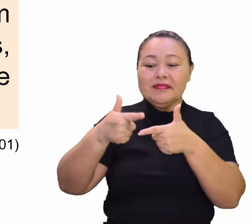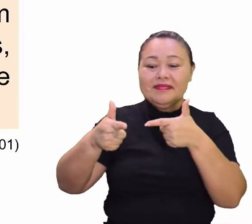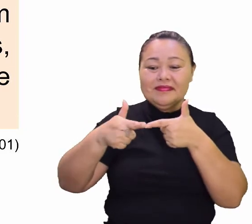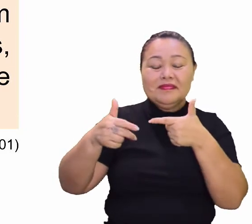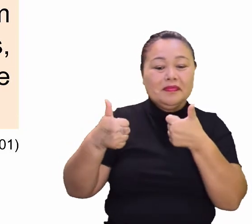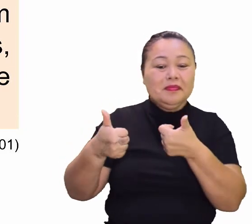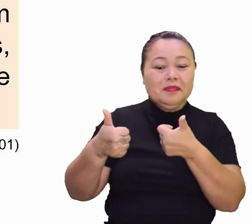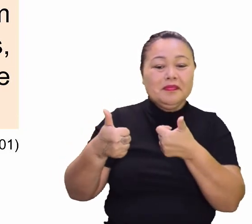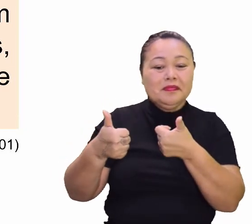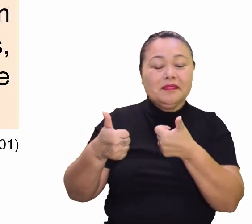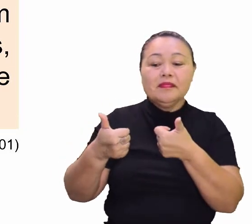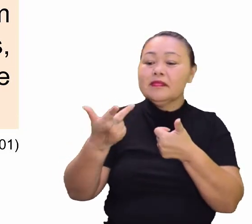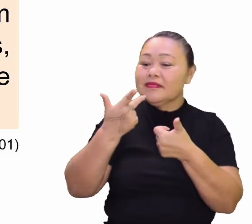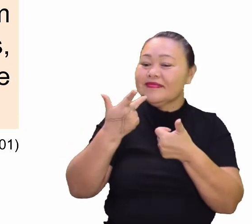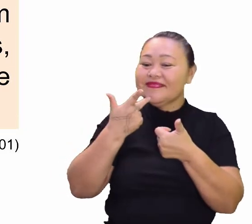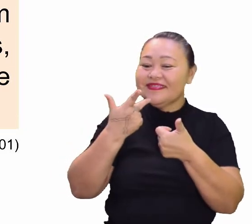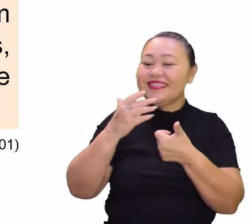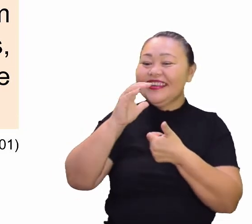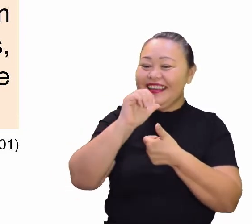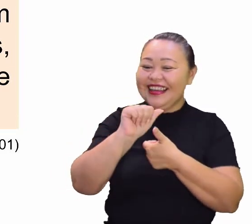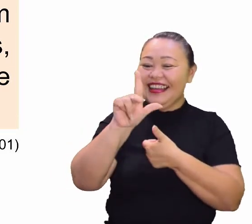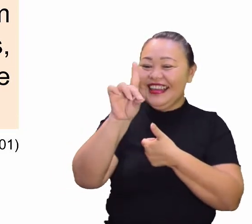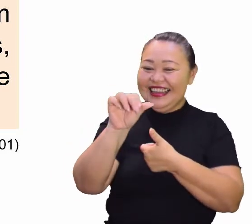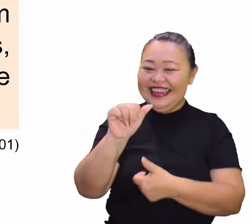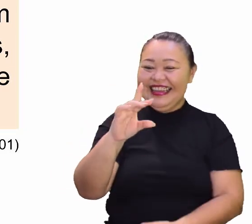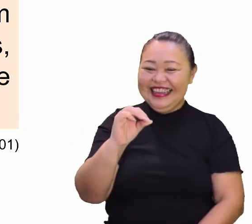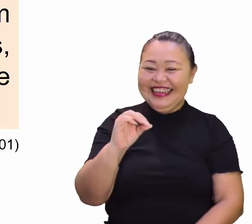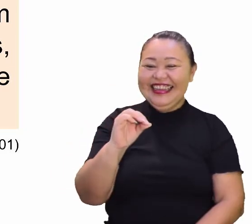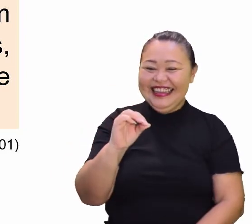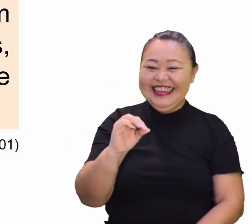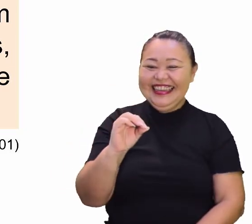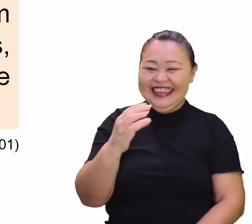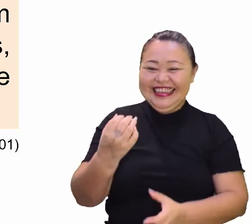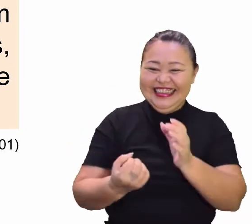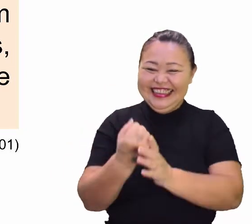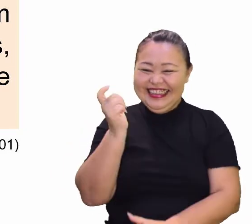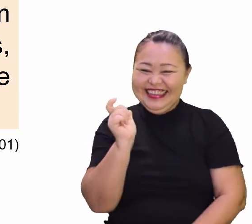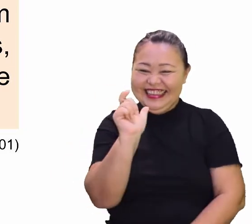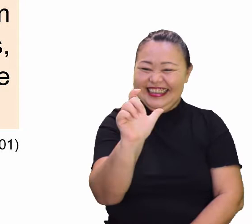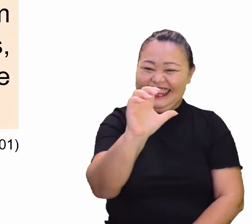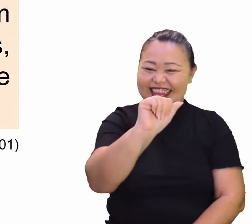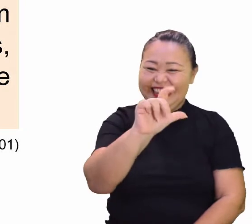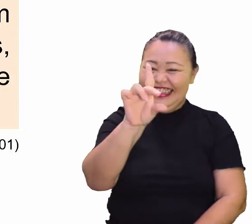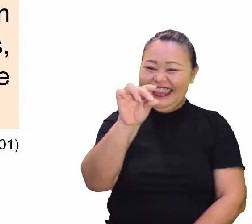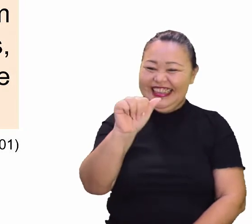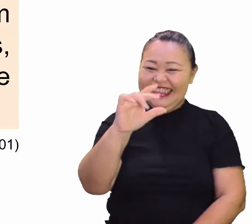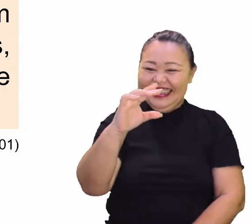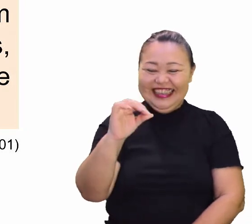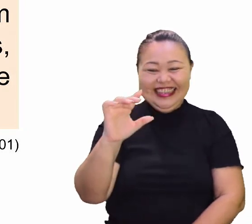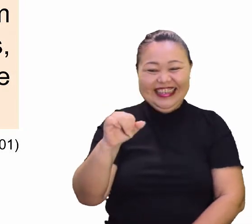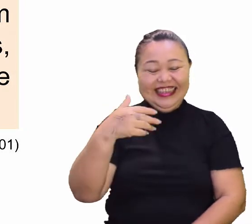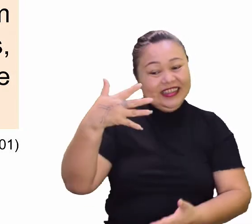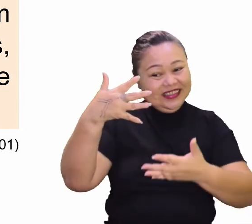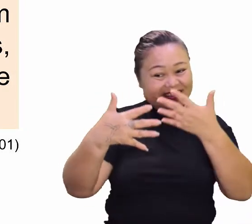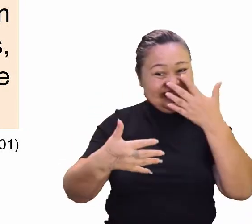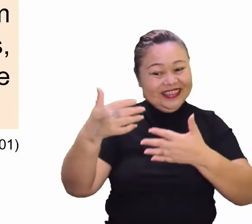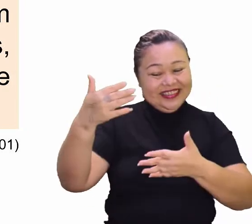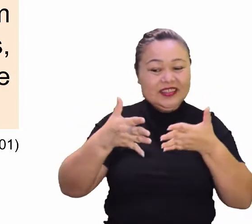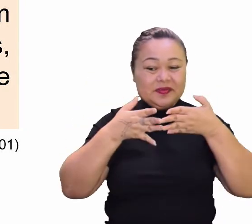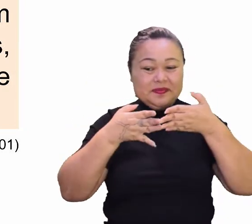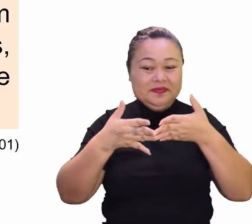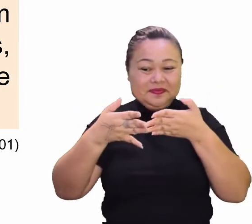bem. Beleza. Que aí foi quando apareceu o calado, não foi? Foi. Eu falei que atrapalha